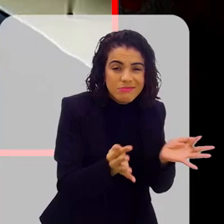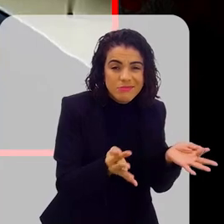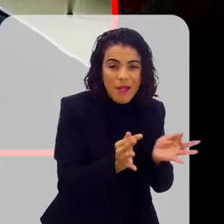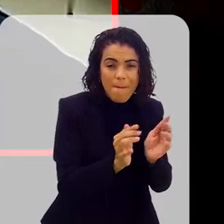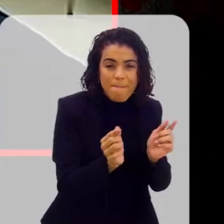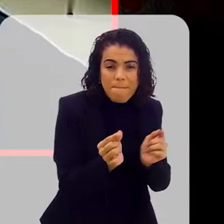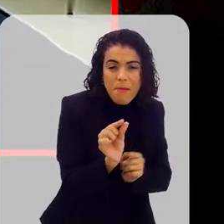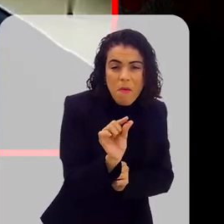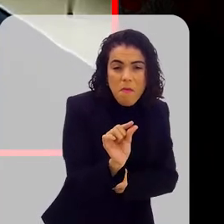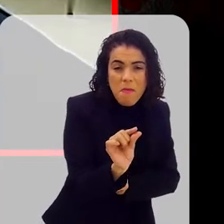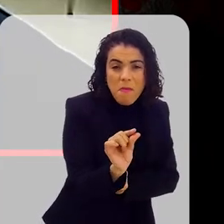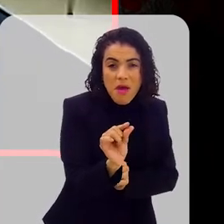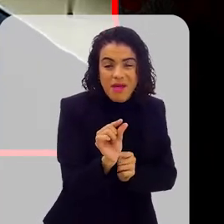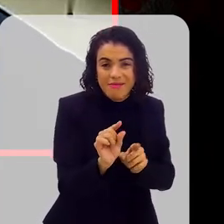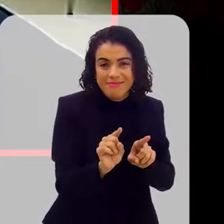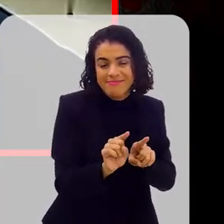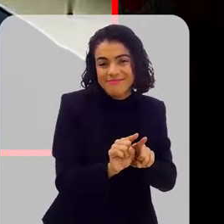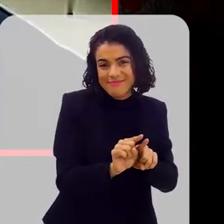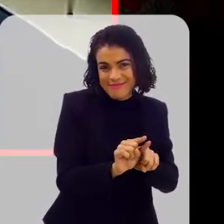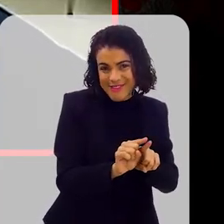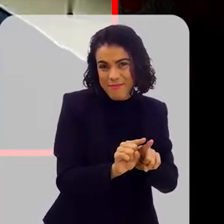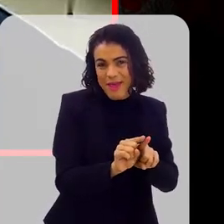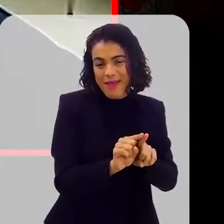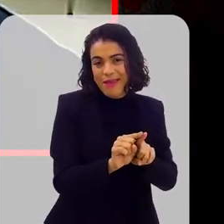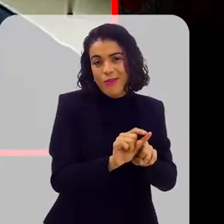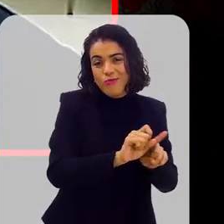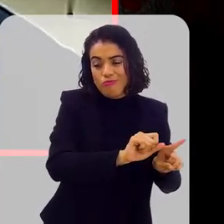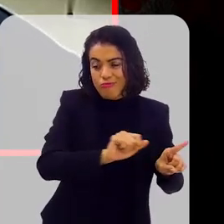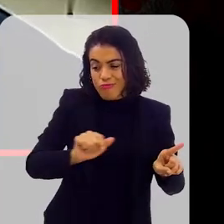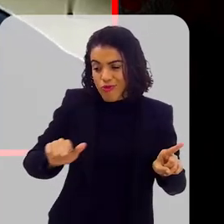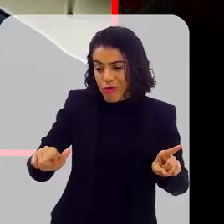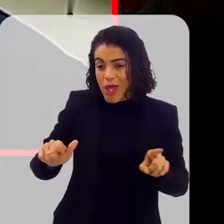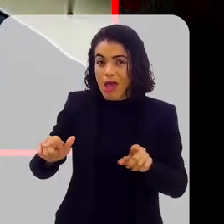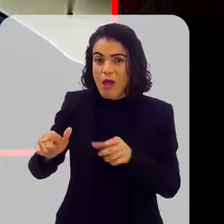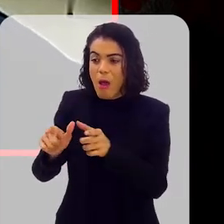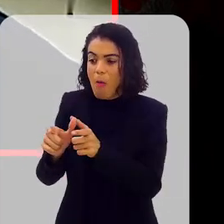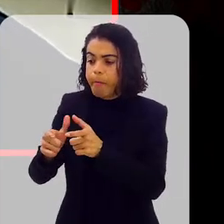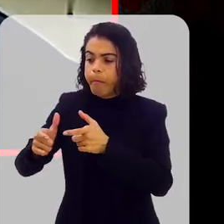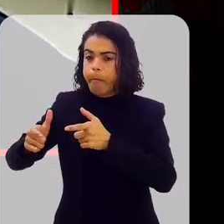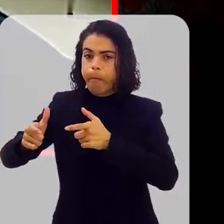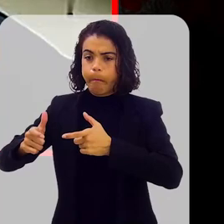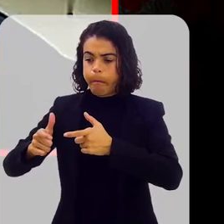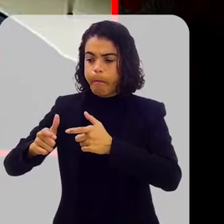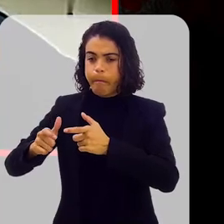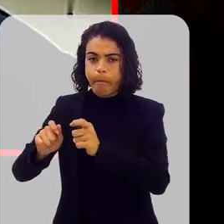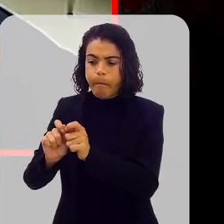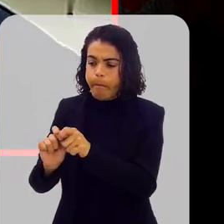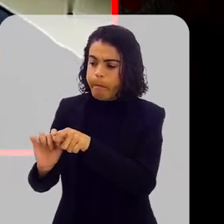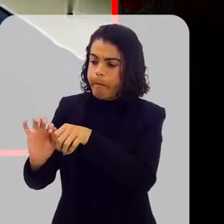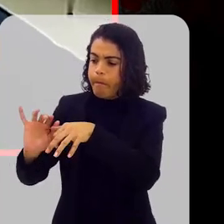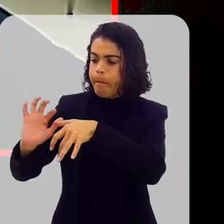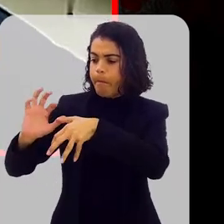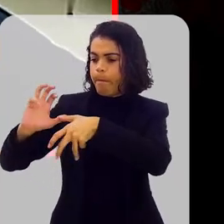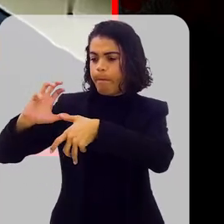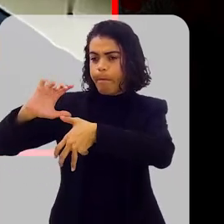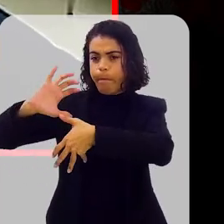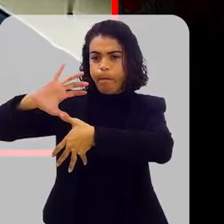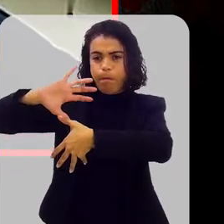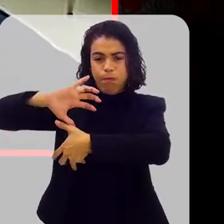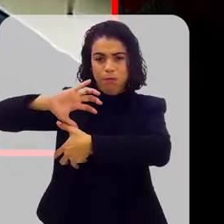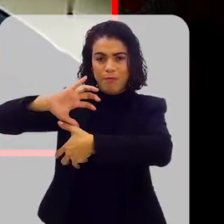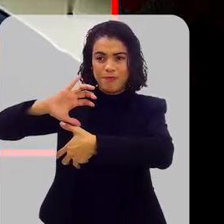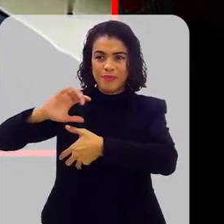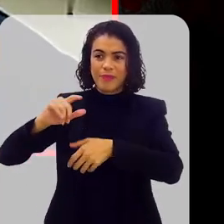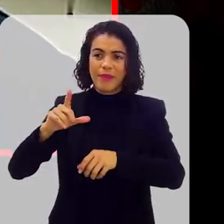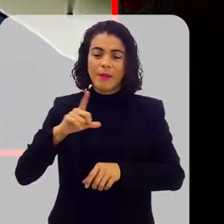mais superficial, menor na doença que já aprofundou mais na parede do intestino, menor ainda quando,